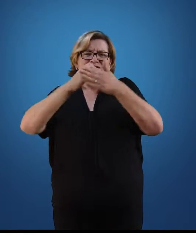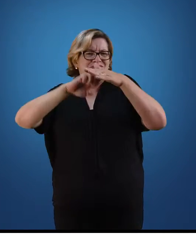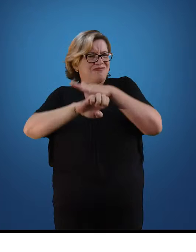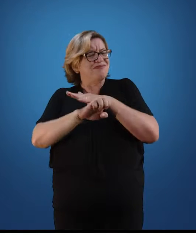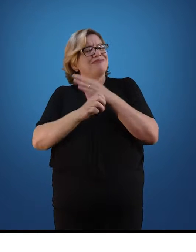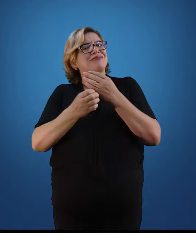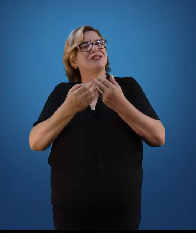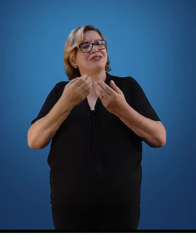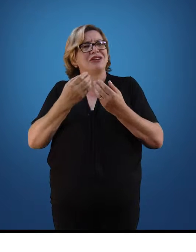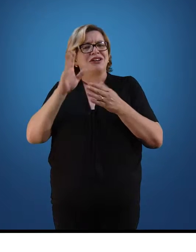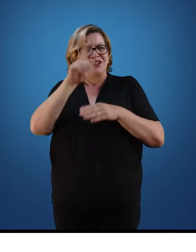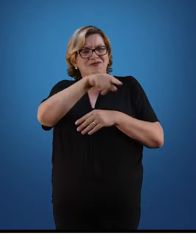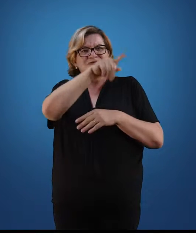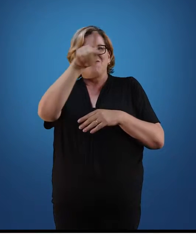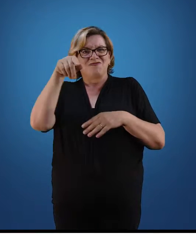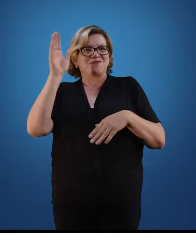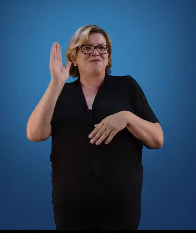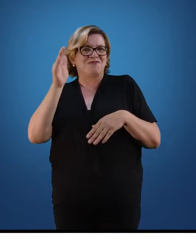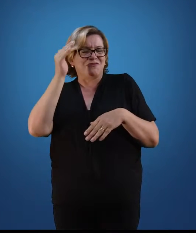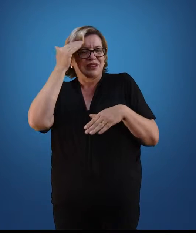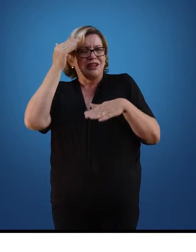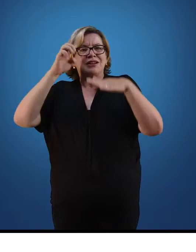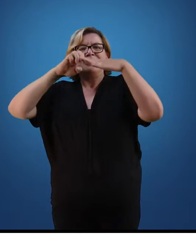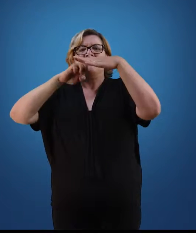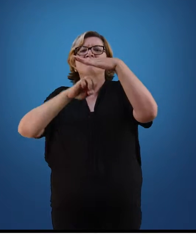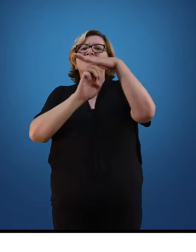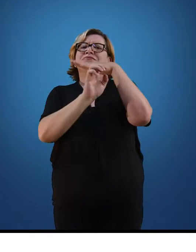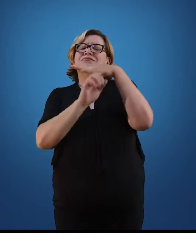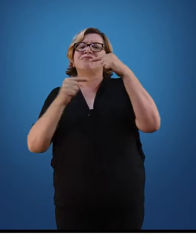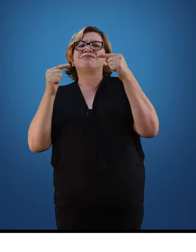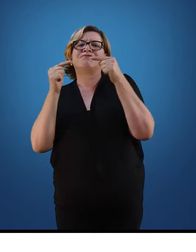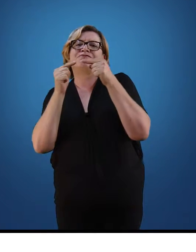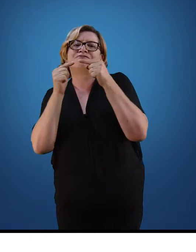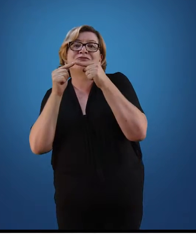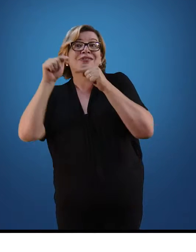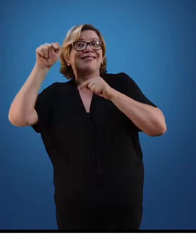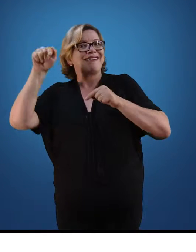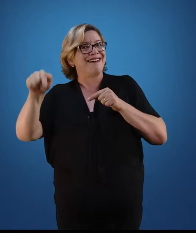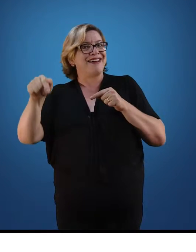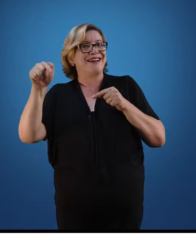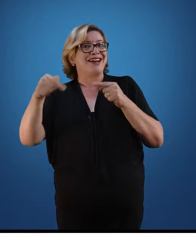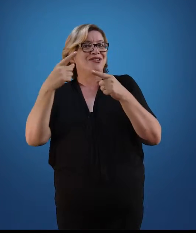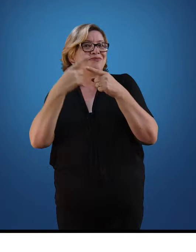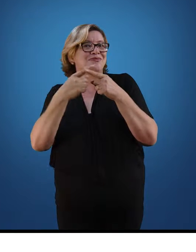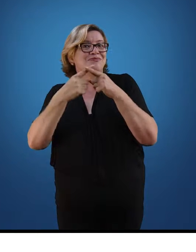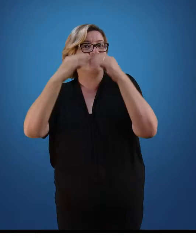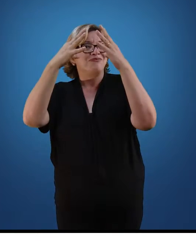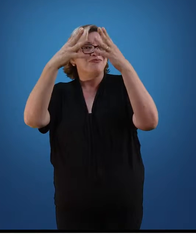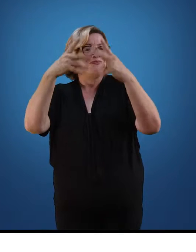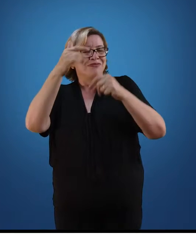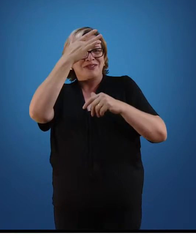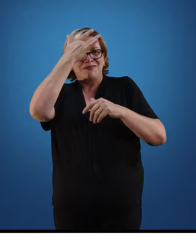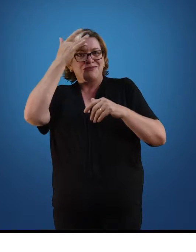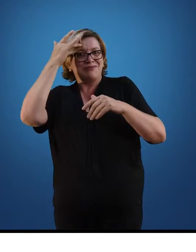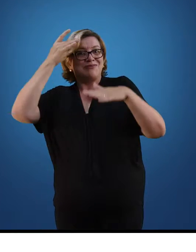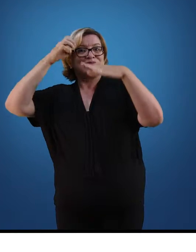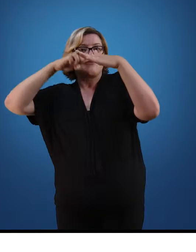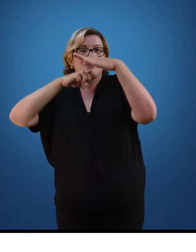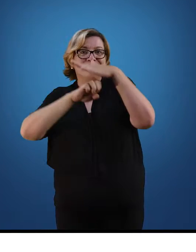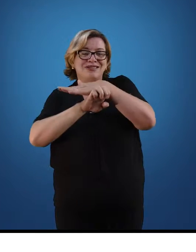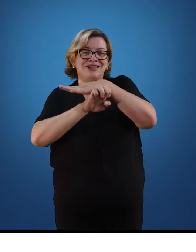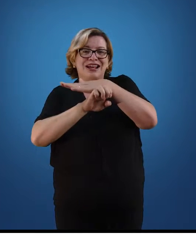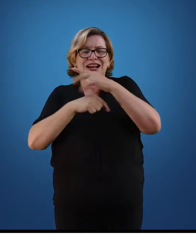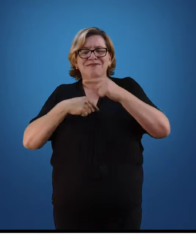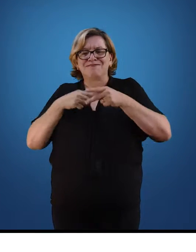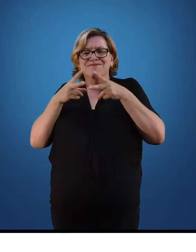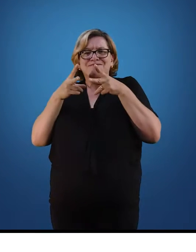vezes. E vocês já sabem que o empreendedorismo está relacionado à inovação. Por quê? Porque toda pessoa que vai empreender, ela